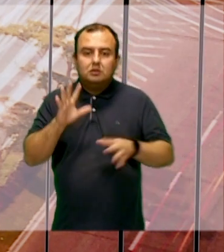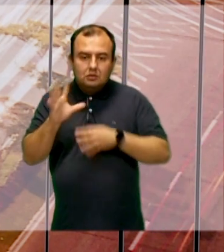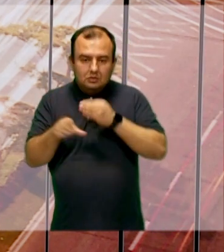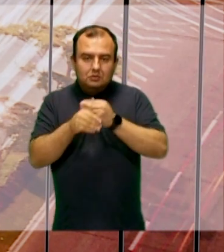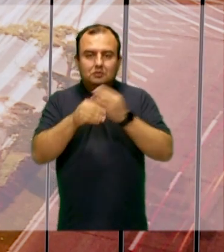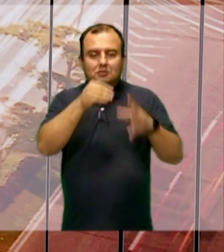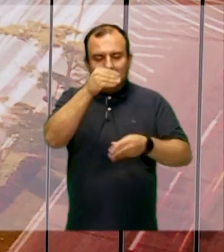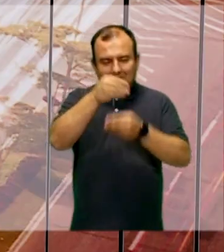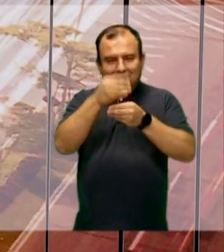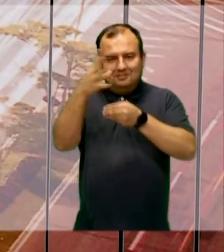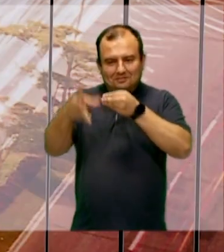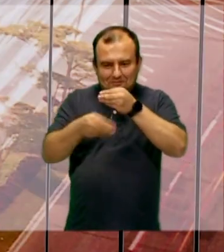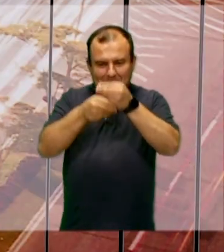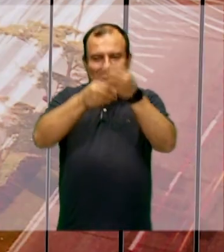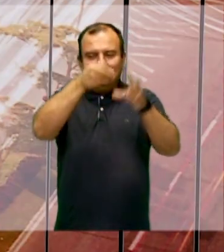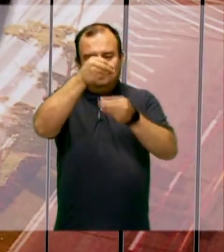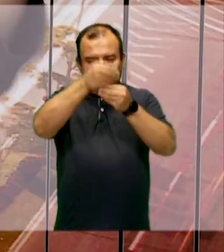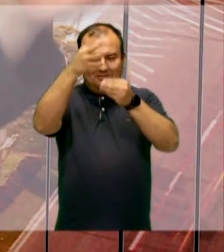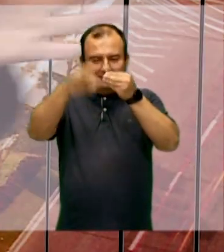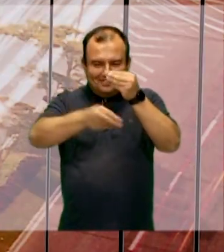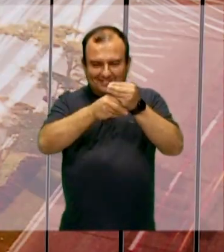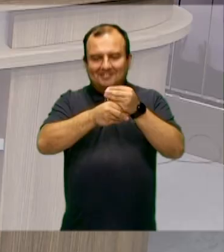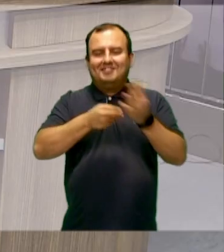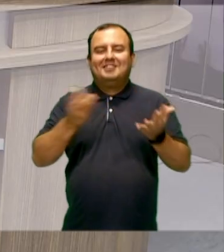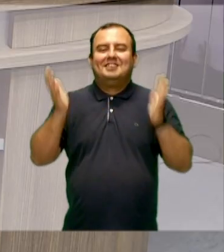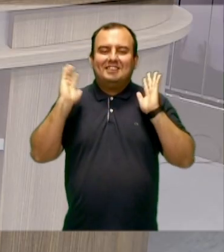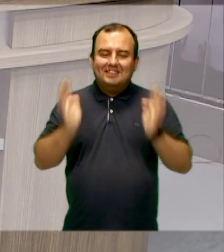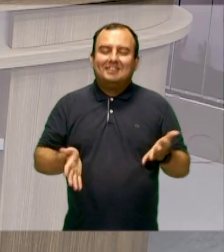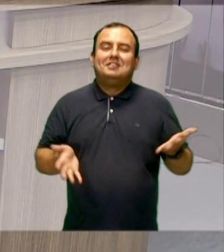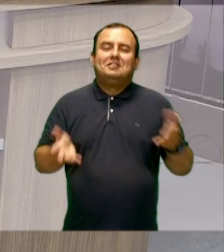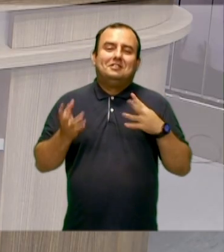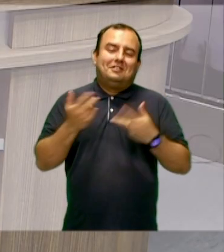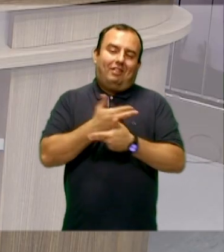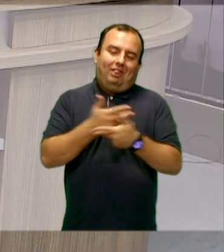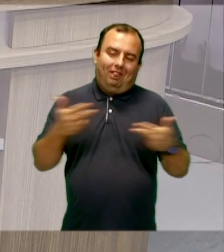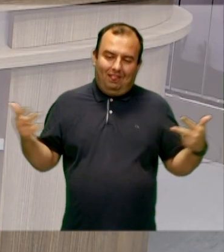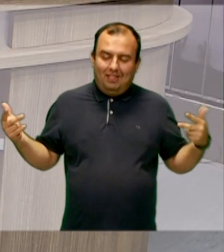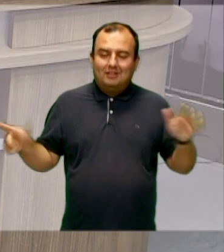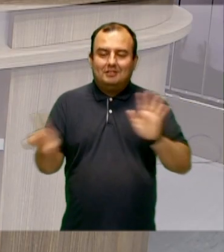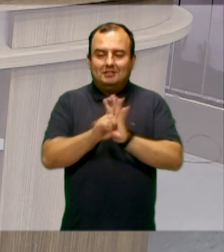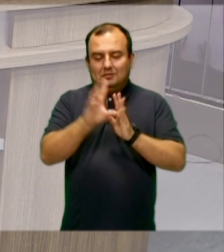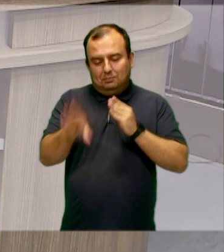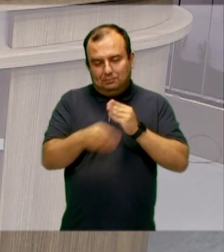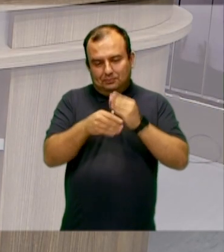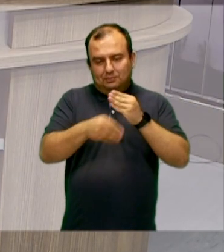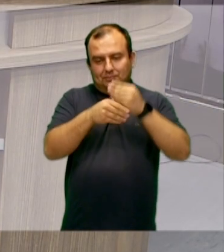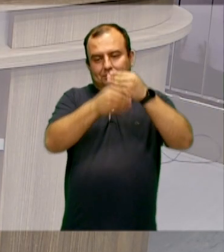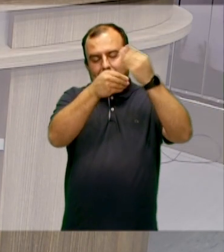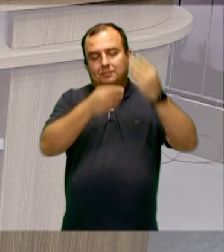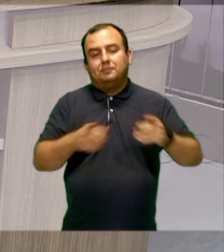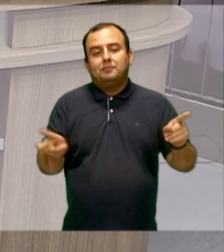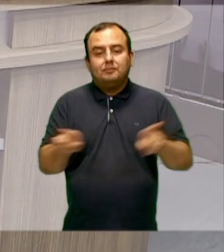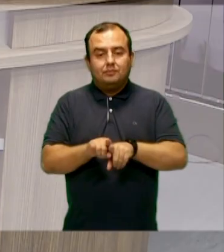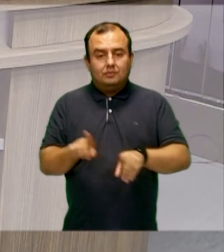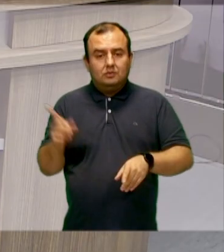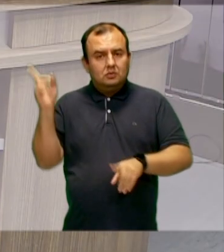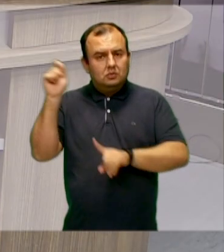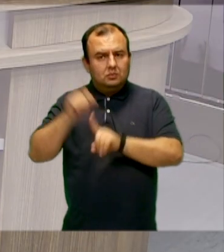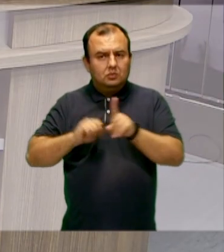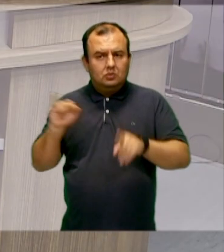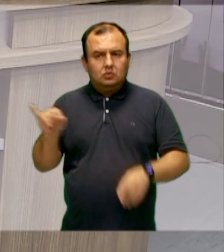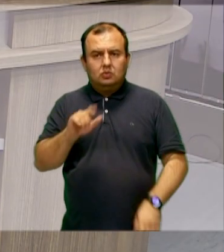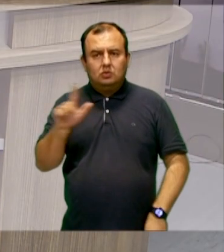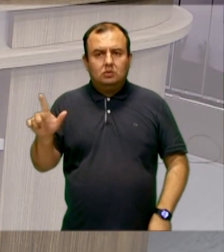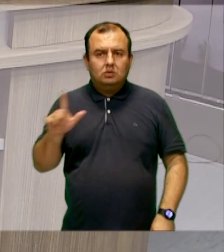emendada, remendada, tremendada, tá uma coisa. E aí agora, acho que foi no mês de julho, é